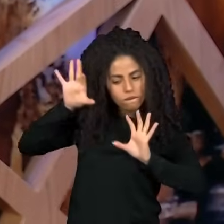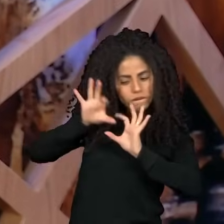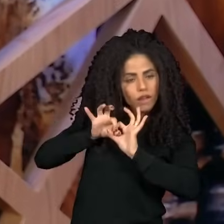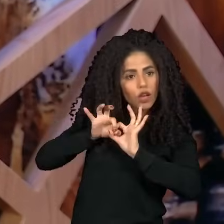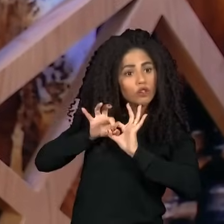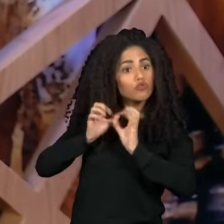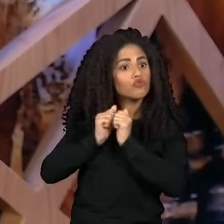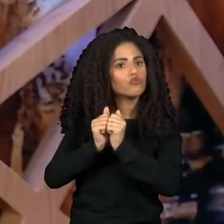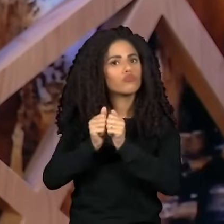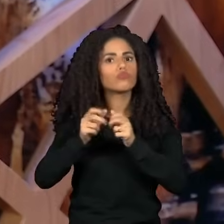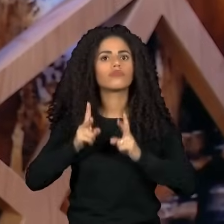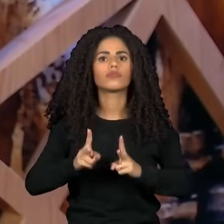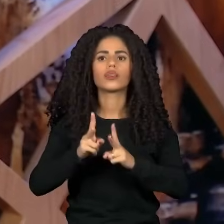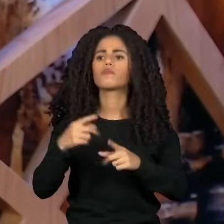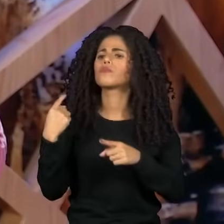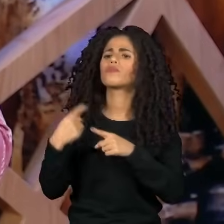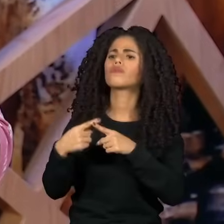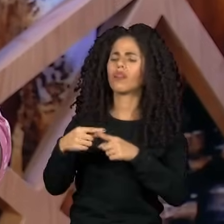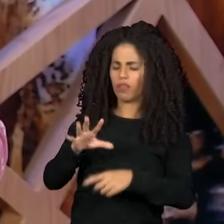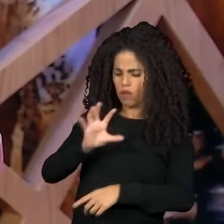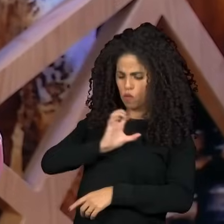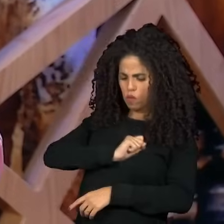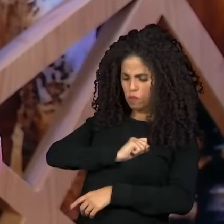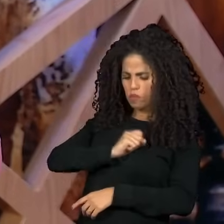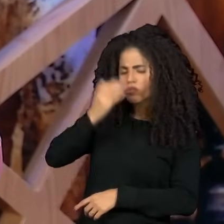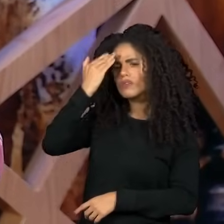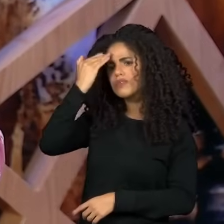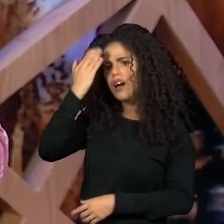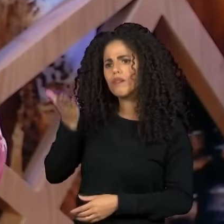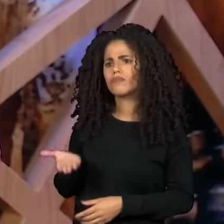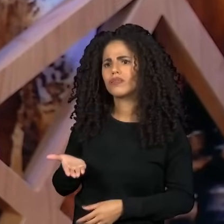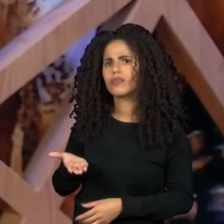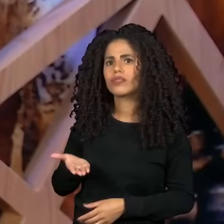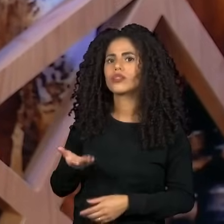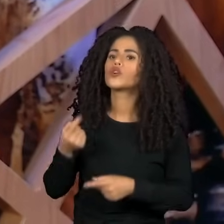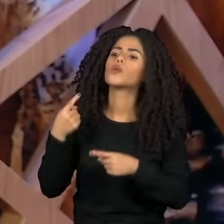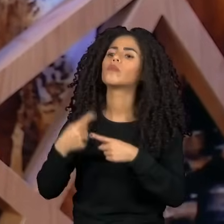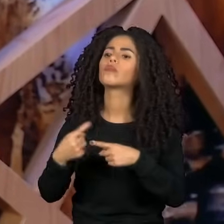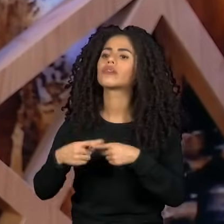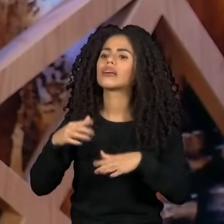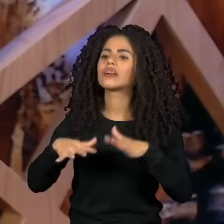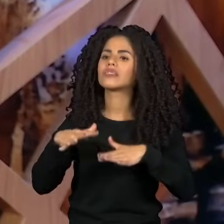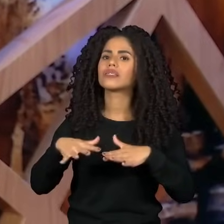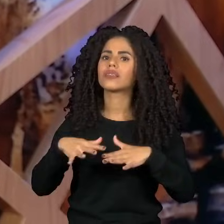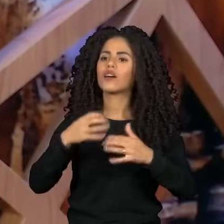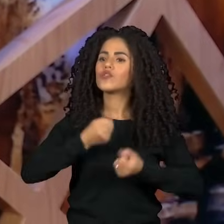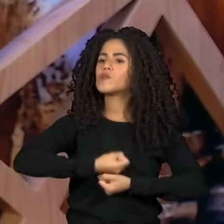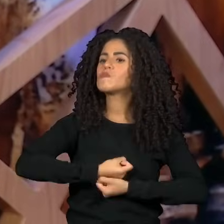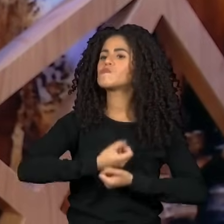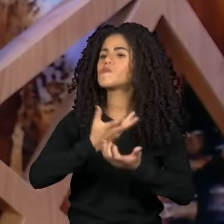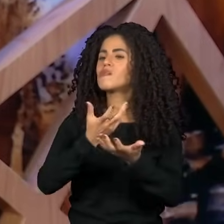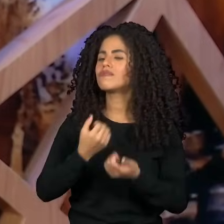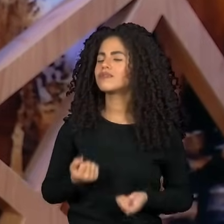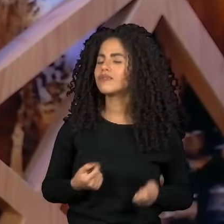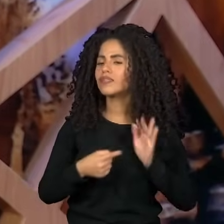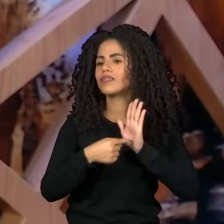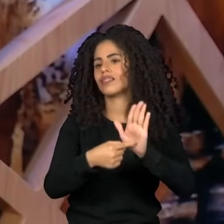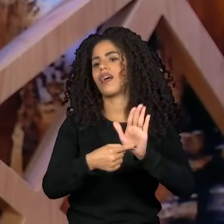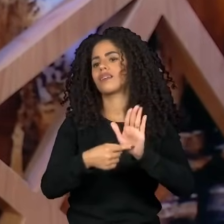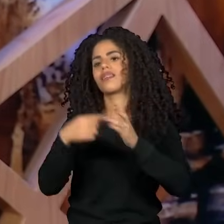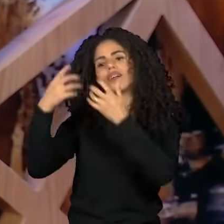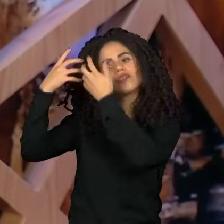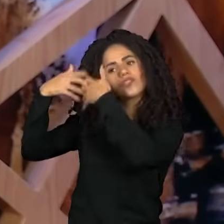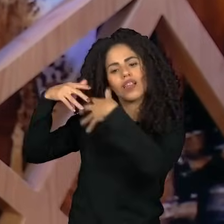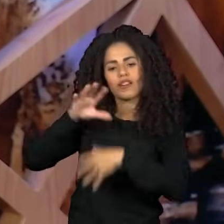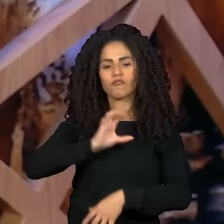ele é uma despotência? Porque o amor ele tem uma noção de fraqueza? Porque é como se você tivesse extraído o elemento primordial, que é a